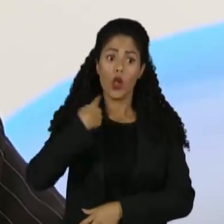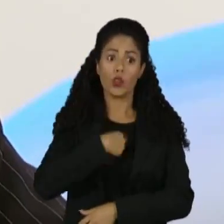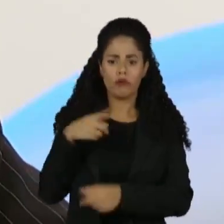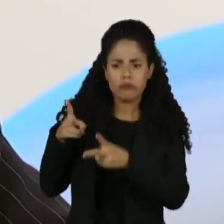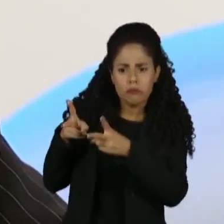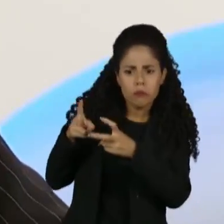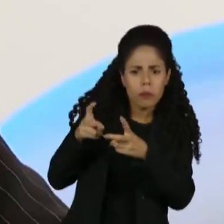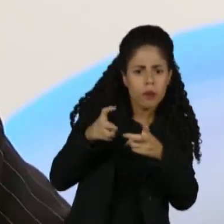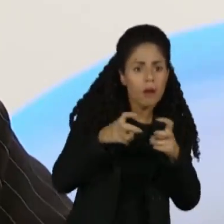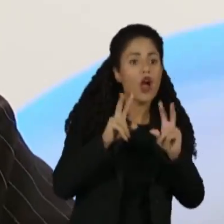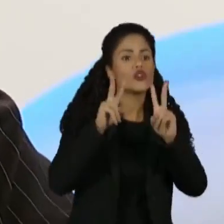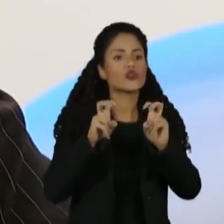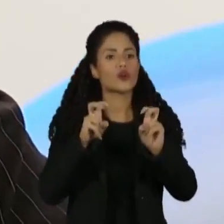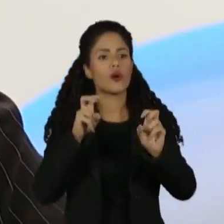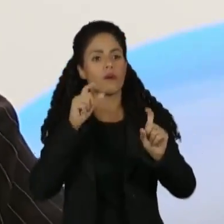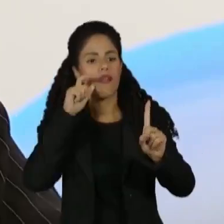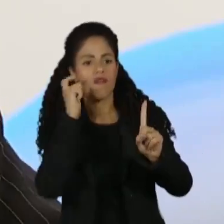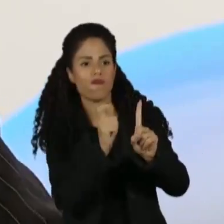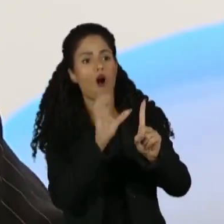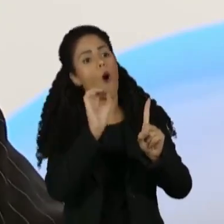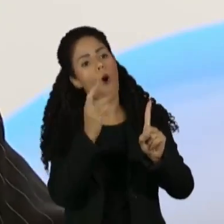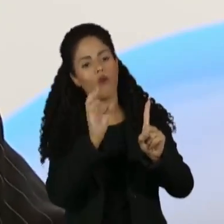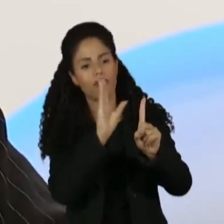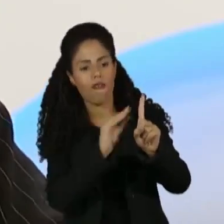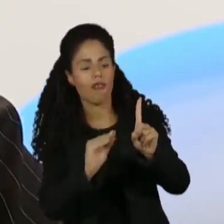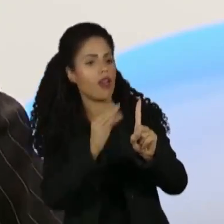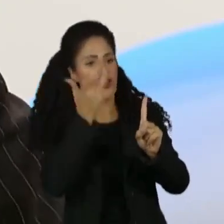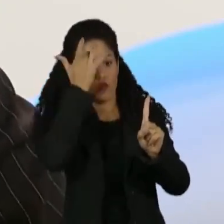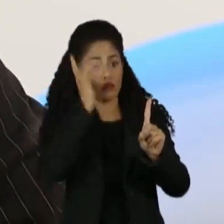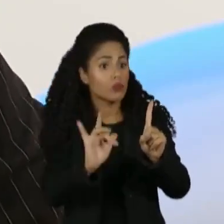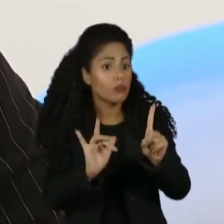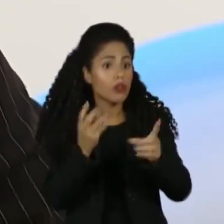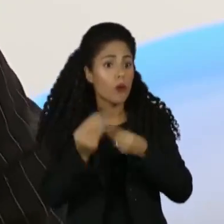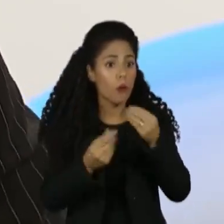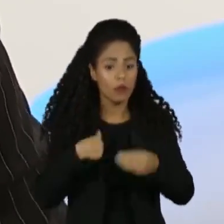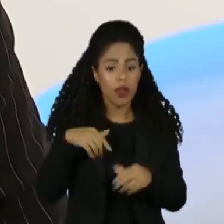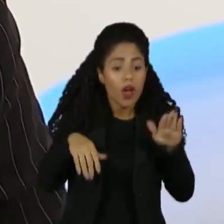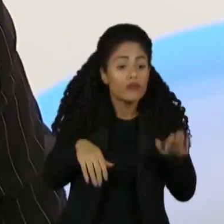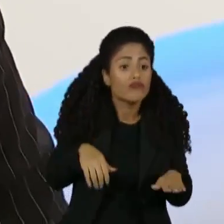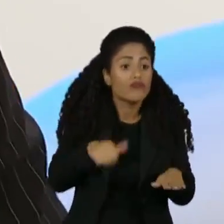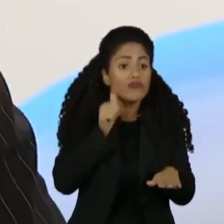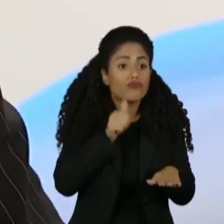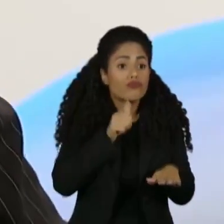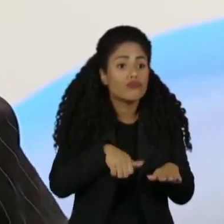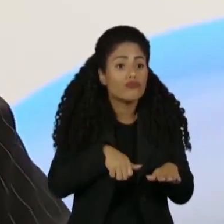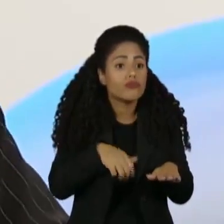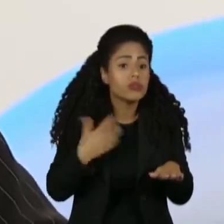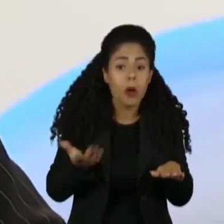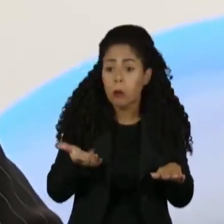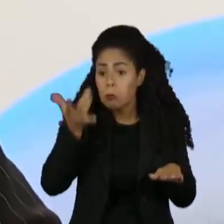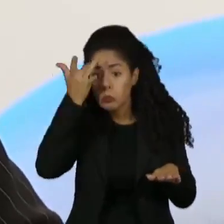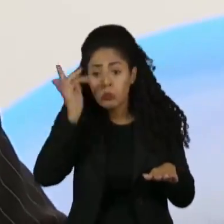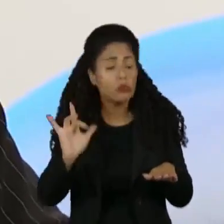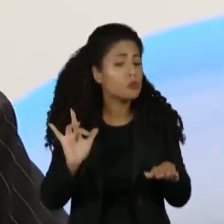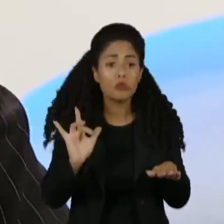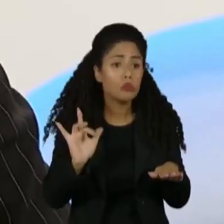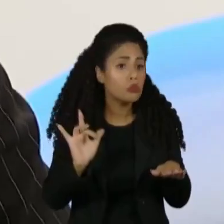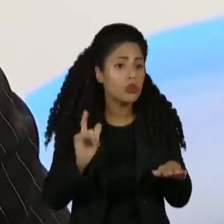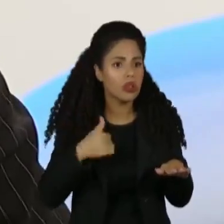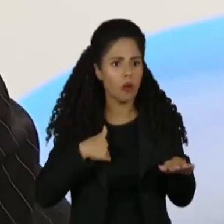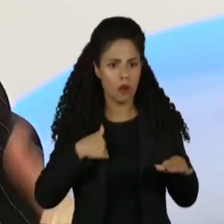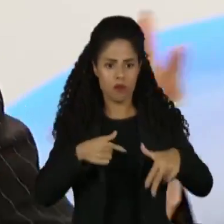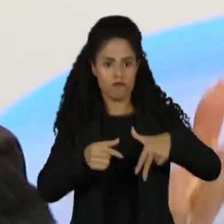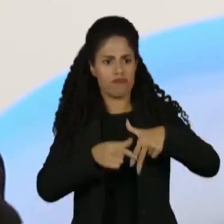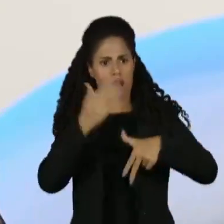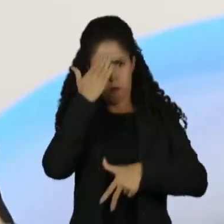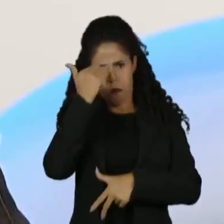mas a gente estava super silenciada sempre. Bom, eu criança, menina, mulher depois, quer dizer, por mais que eu fosse angélica,